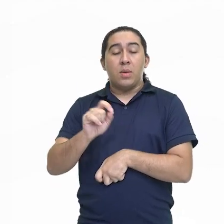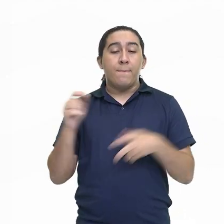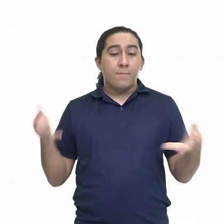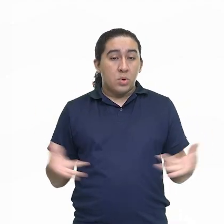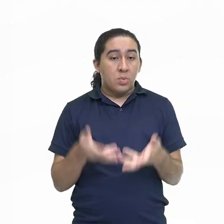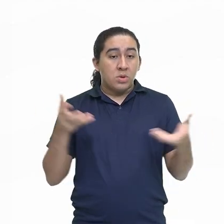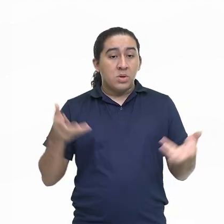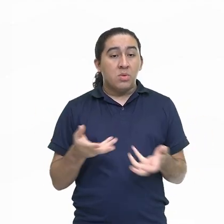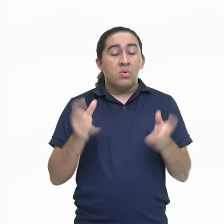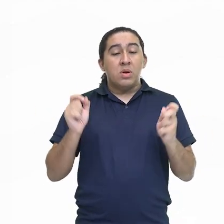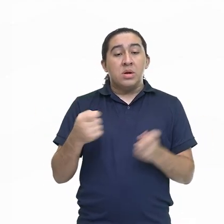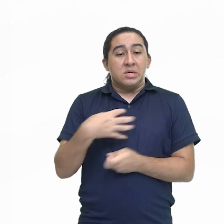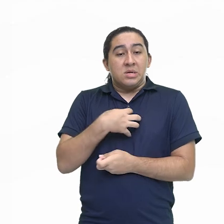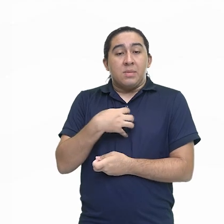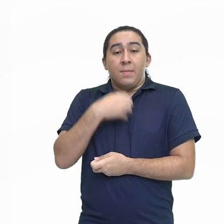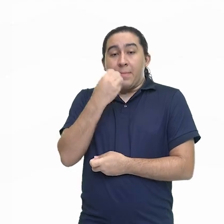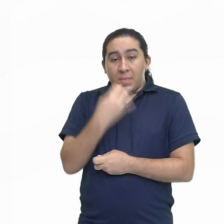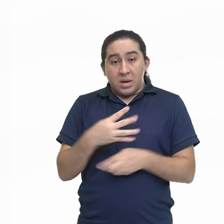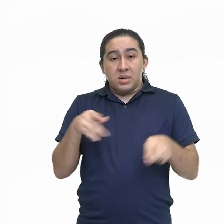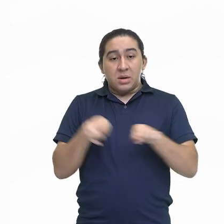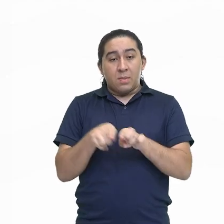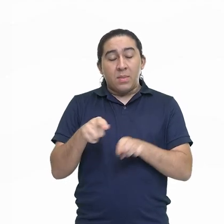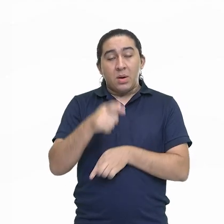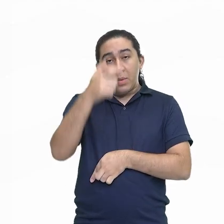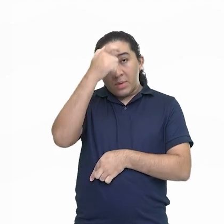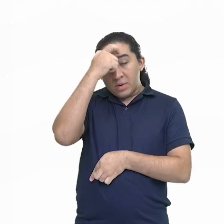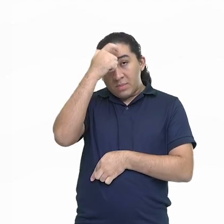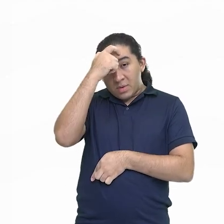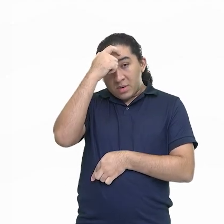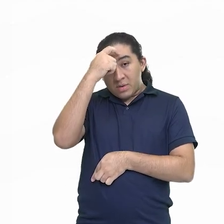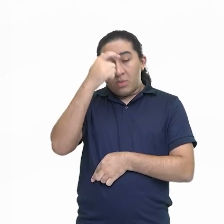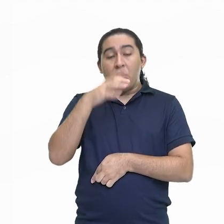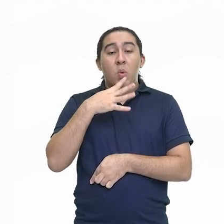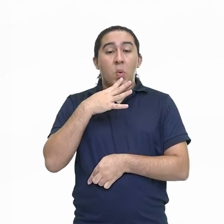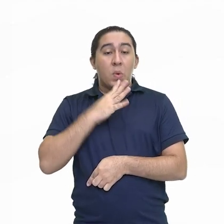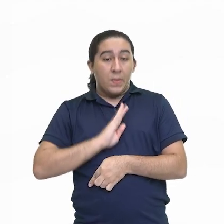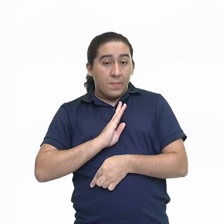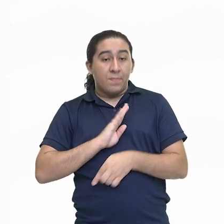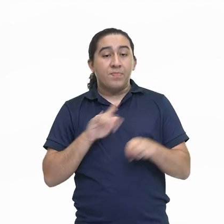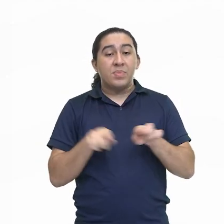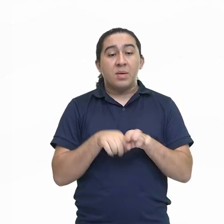para a promoção do bem-estar, autoconhecimento e consecução de